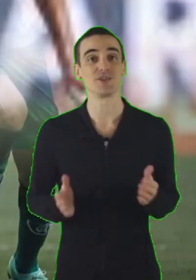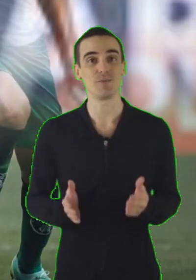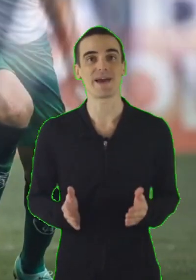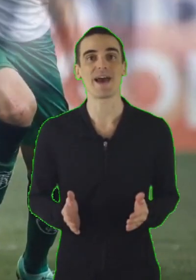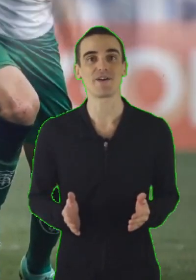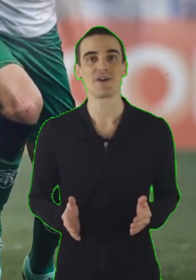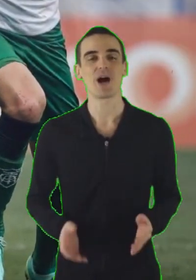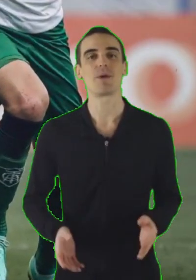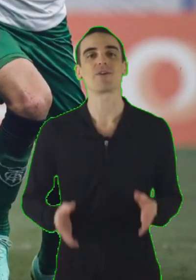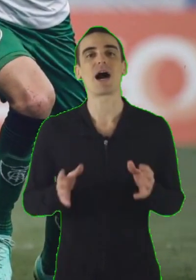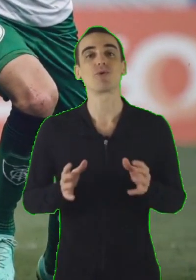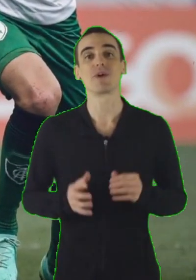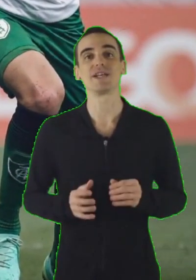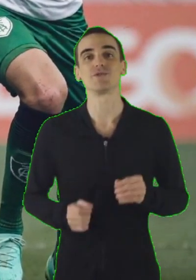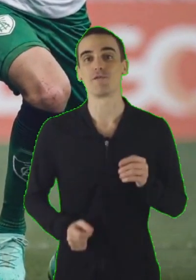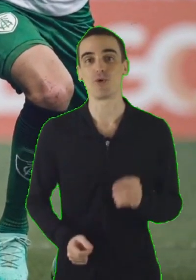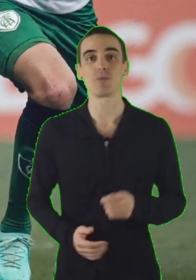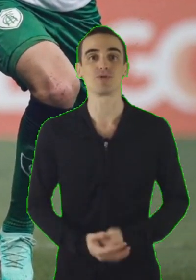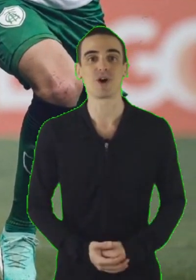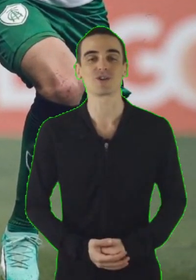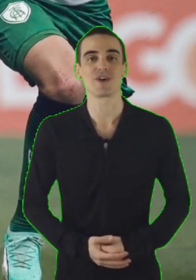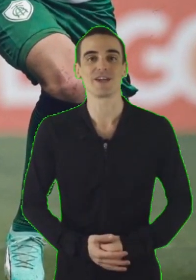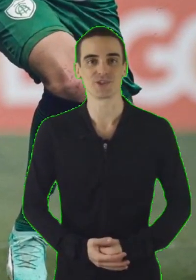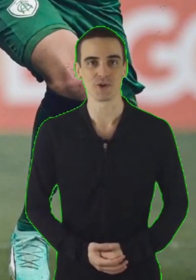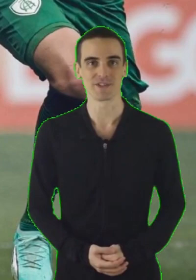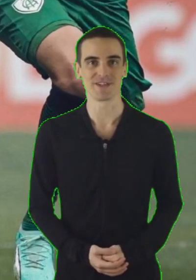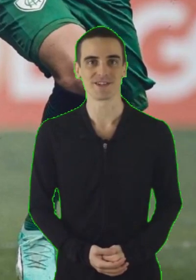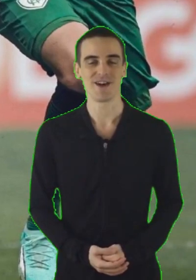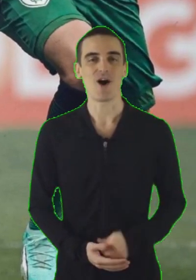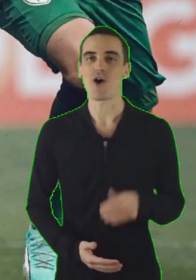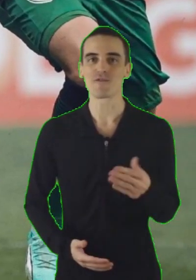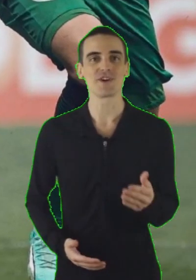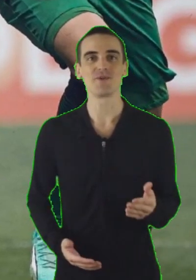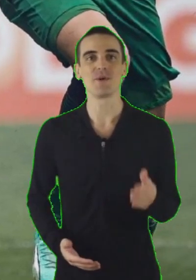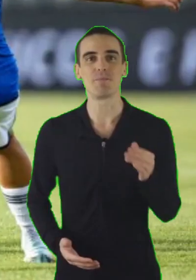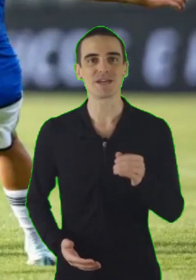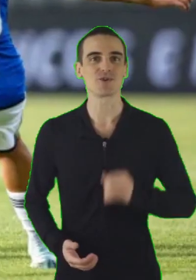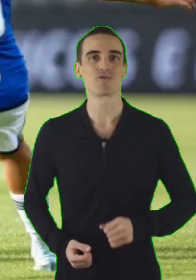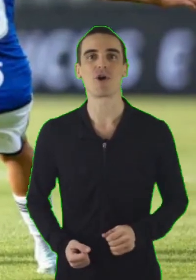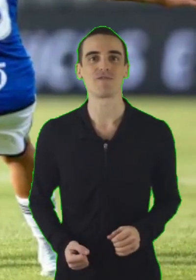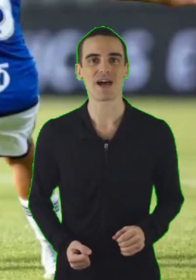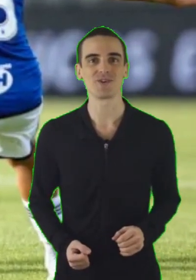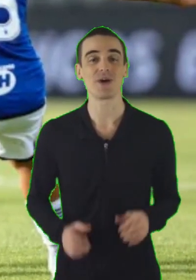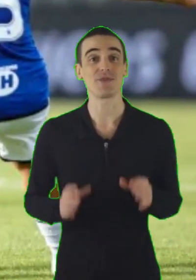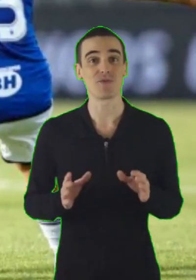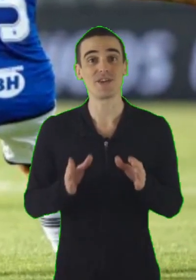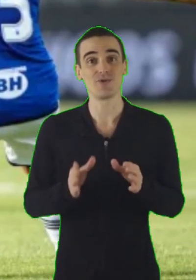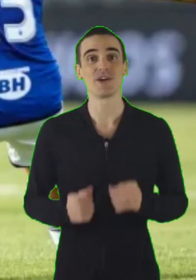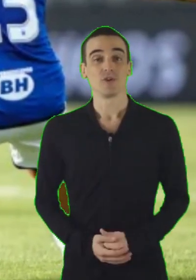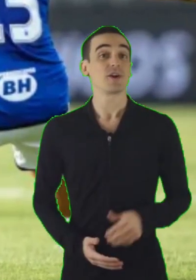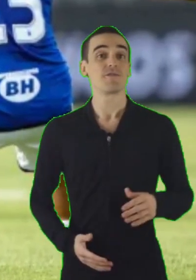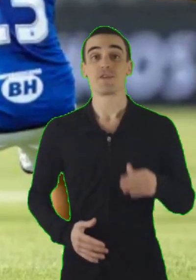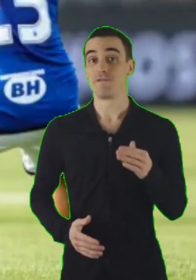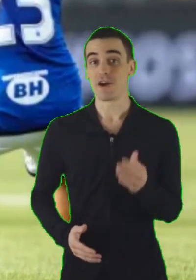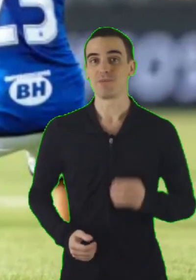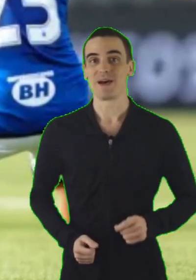dessa partida. Apesar de o time ter um dos melhores desempenhos do Brasileirão no setor, há muitos jogos em que oferece oportunidades em excesso aos